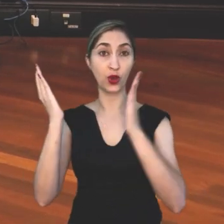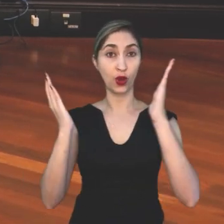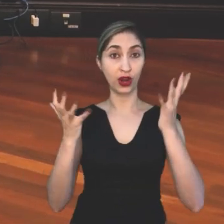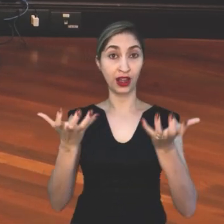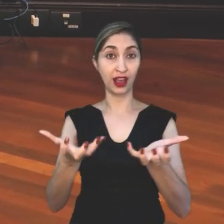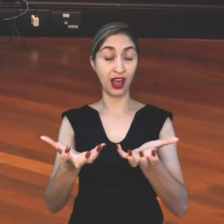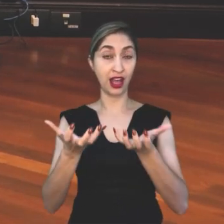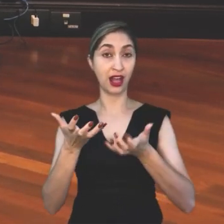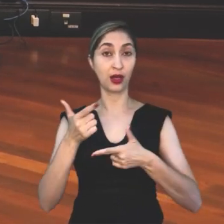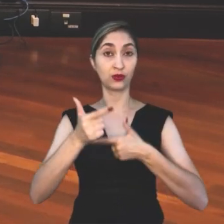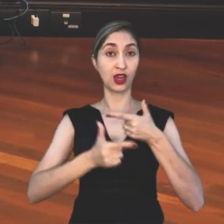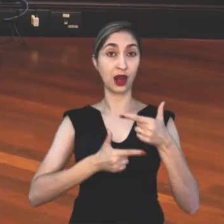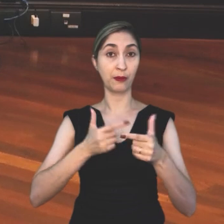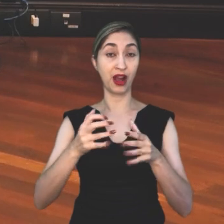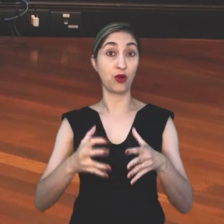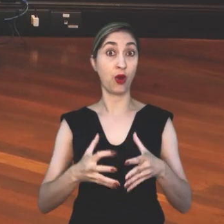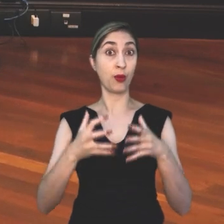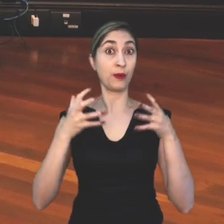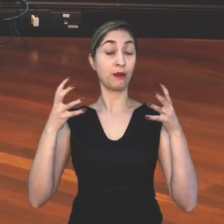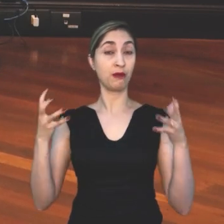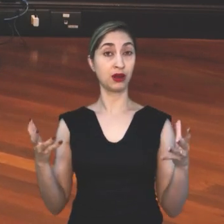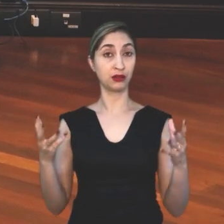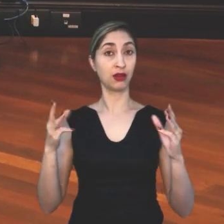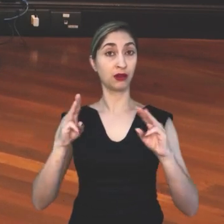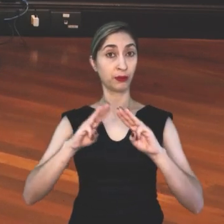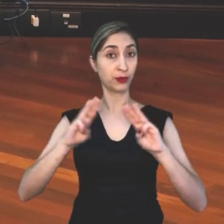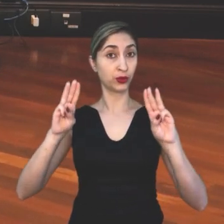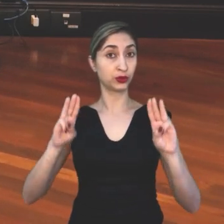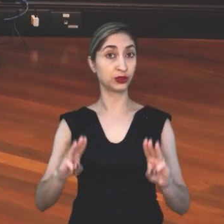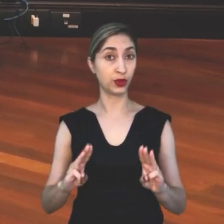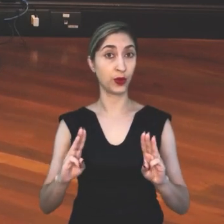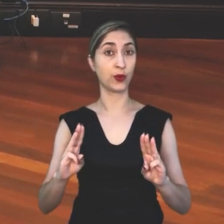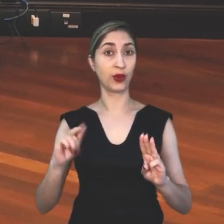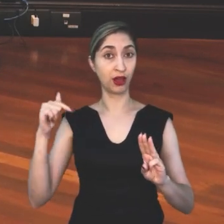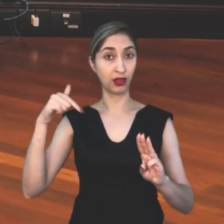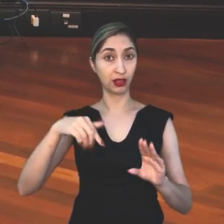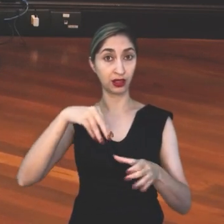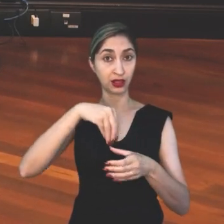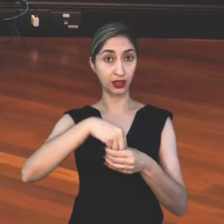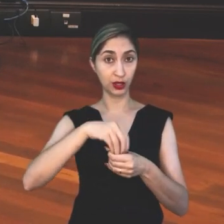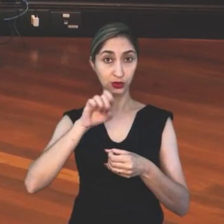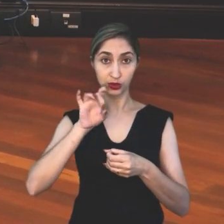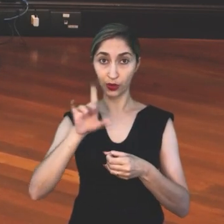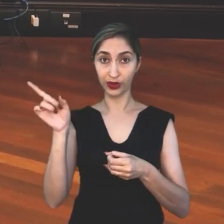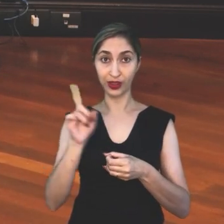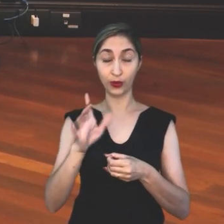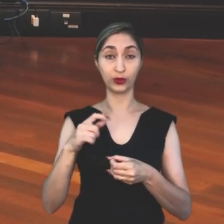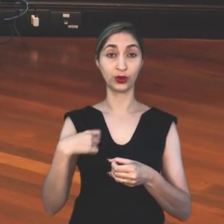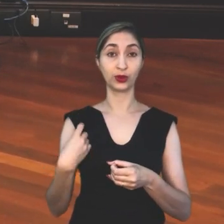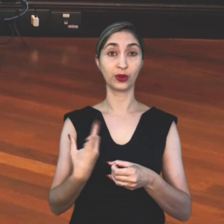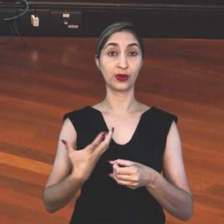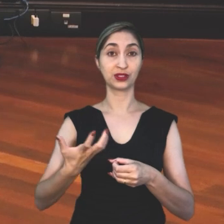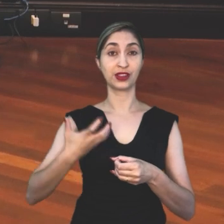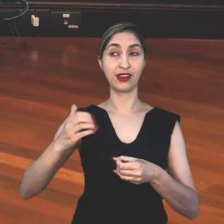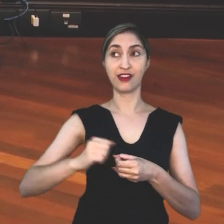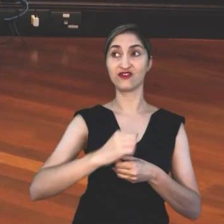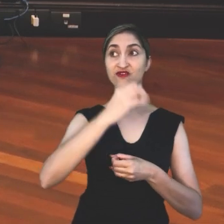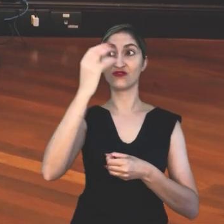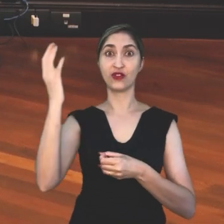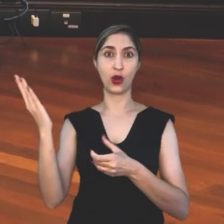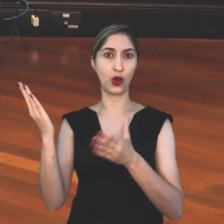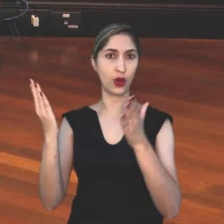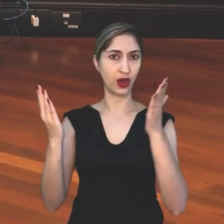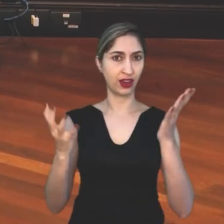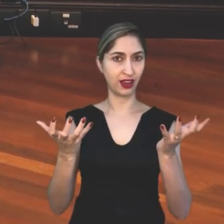nessa vontade. Primeiro nessa ideia de expandir o nosso trabalho, de expandir o museu que ele tem para mostrar para fora das paredes do